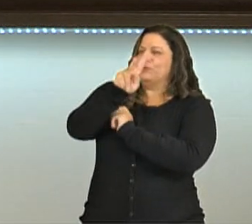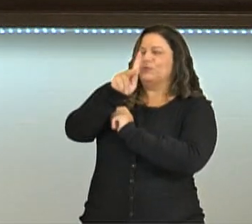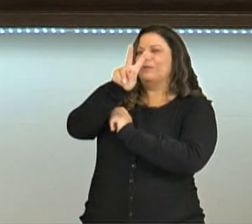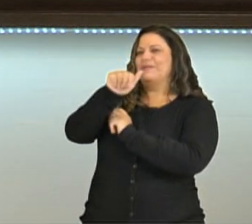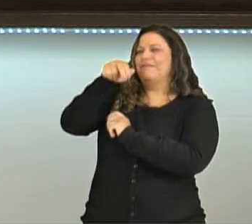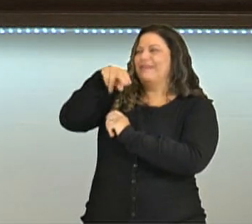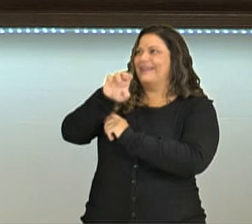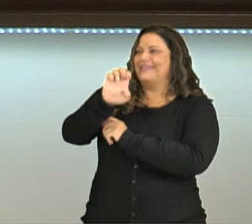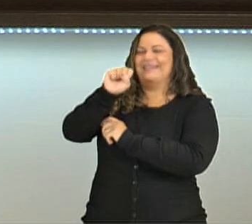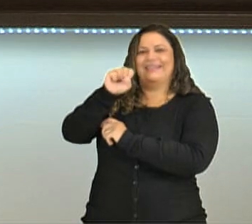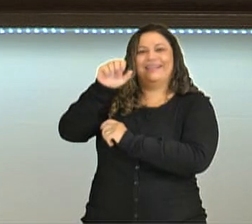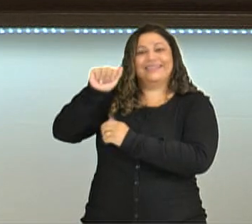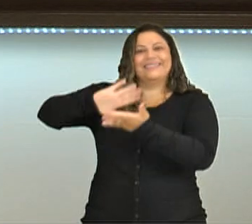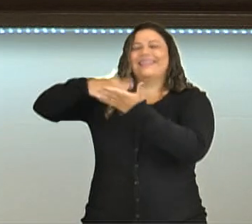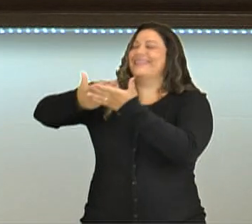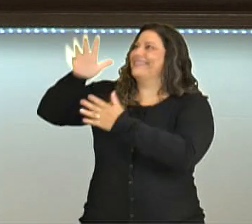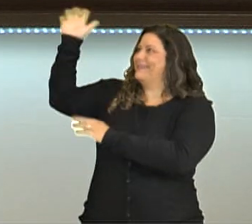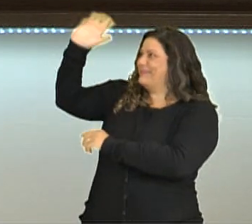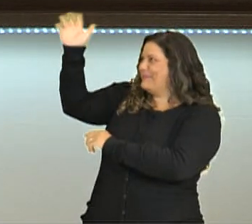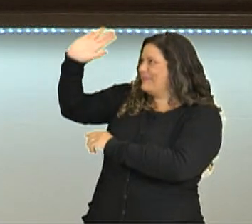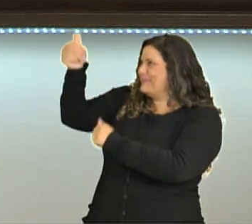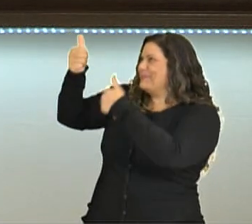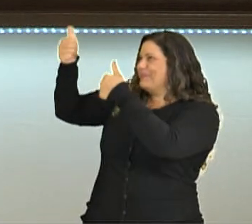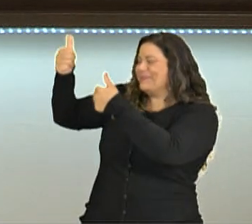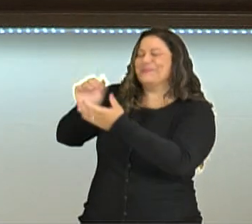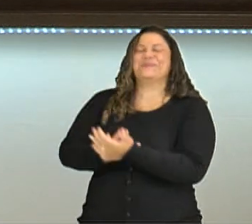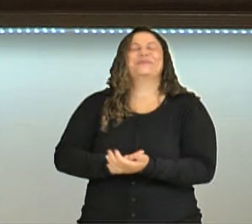nossa intérprete Elisângela. Oi, Elisângela, tudo bem?